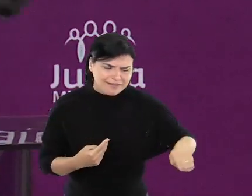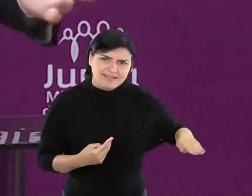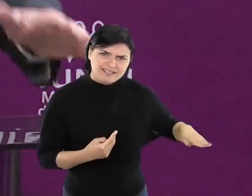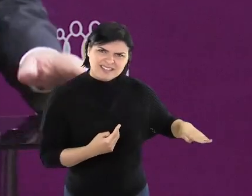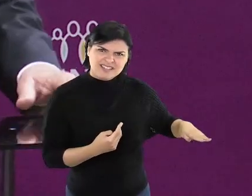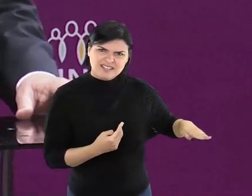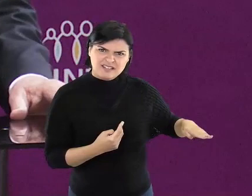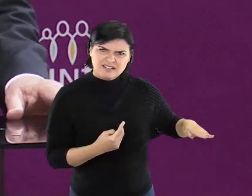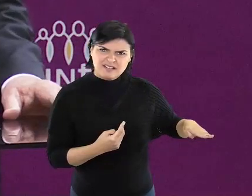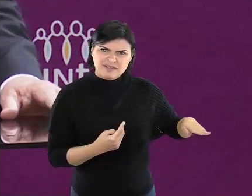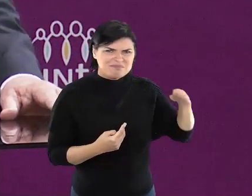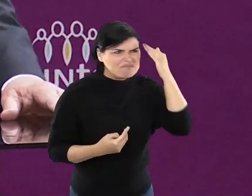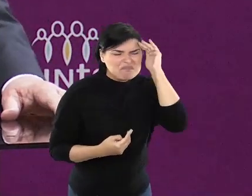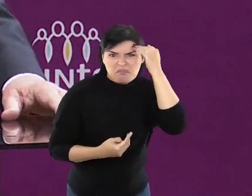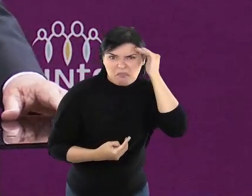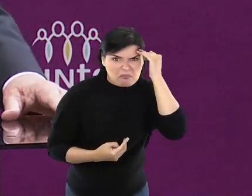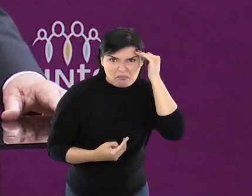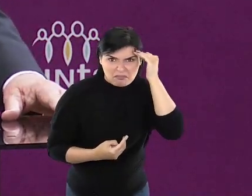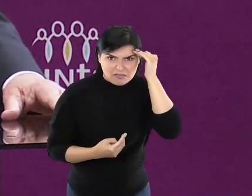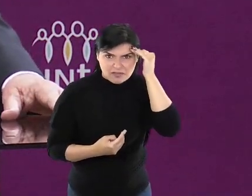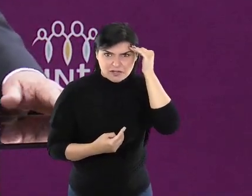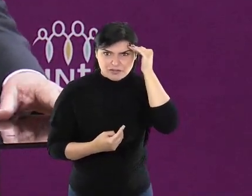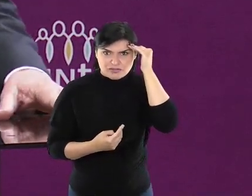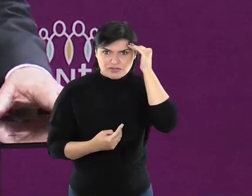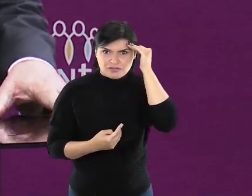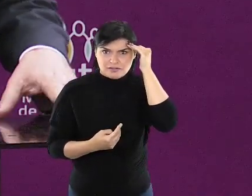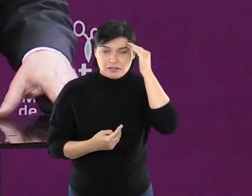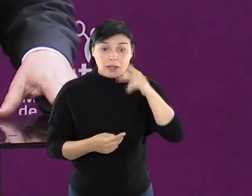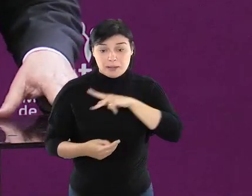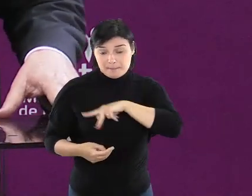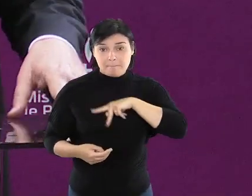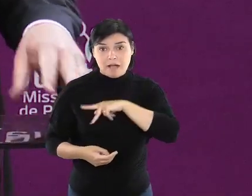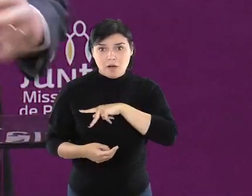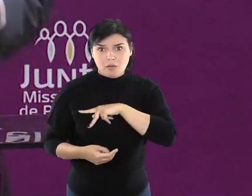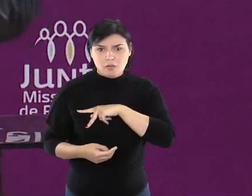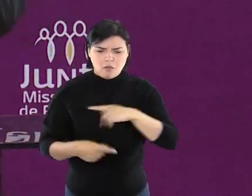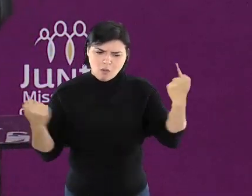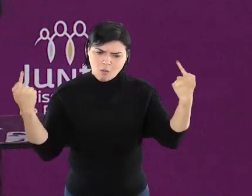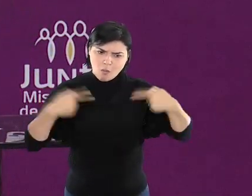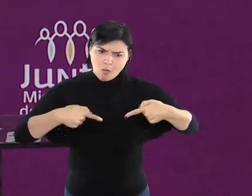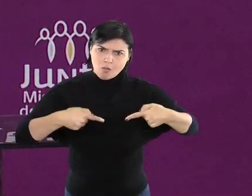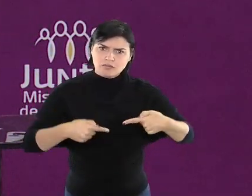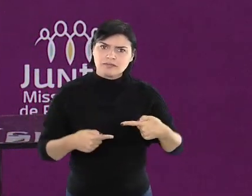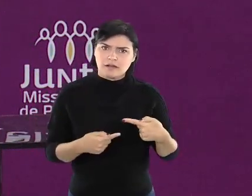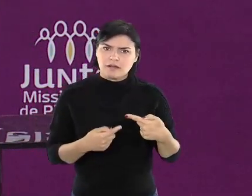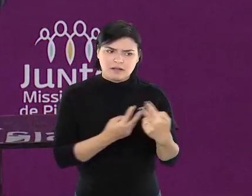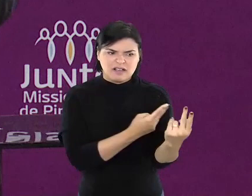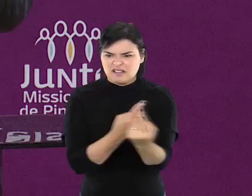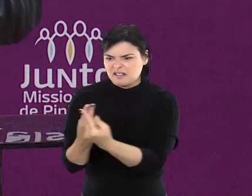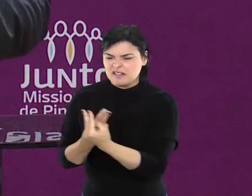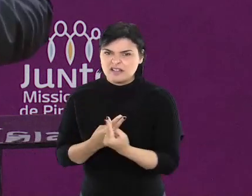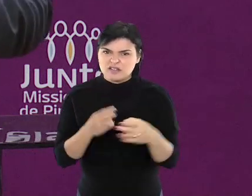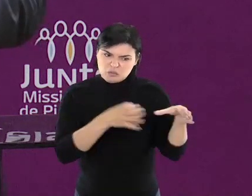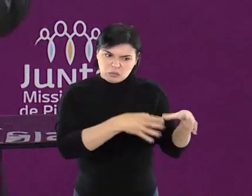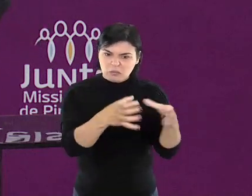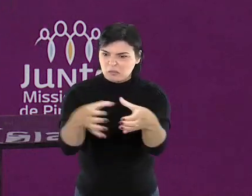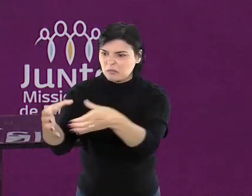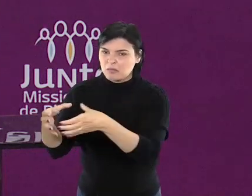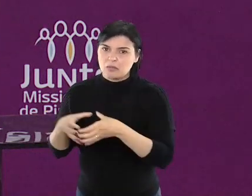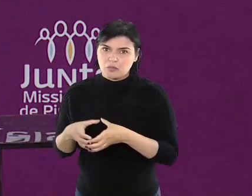e Paulo vai justamente combater isso e a ideia chave do texto